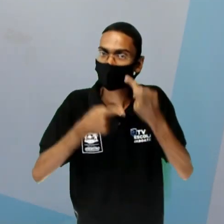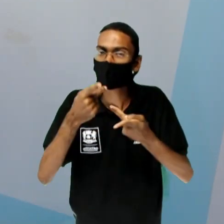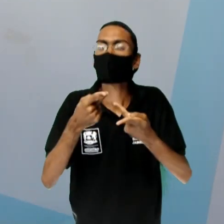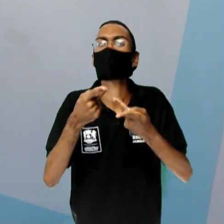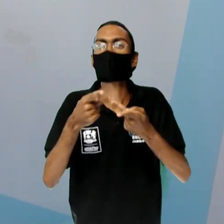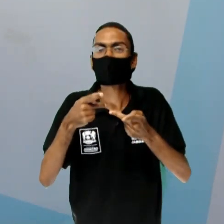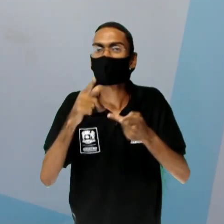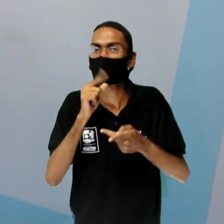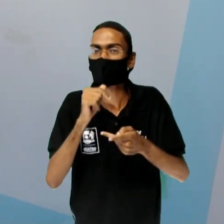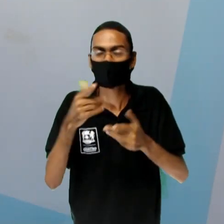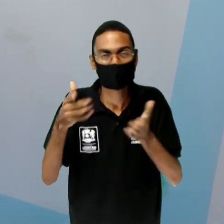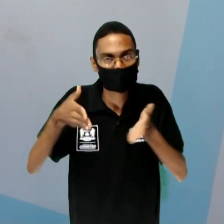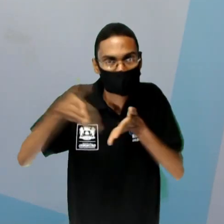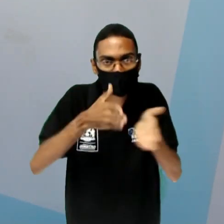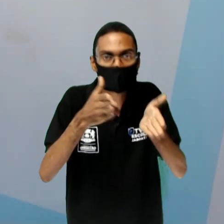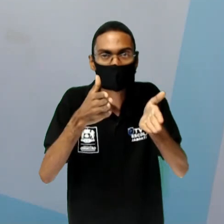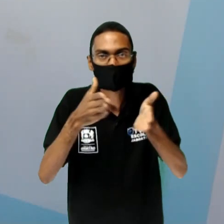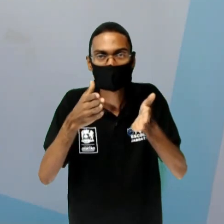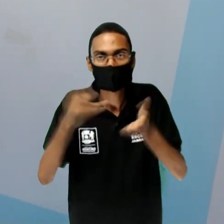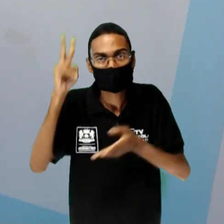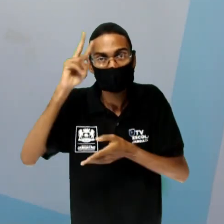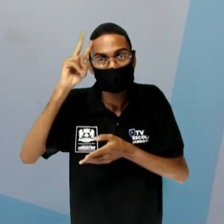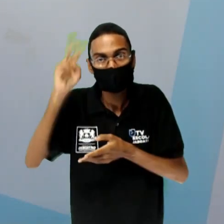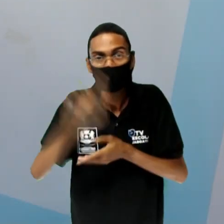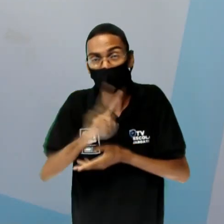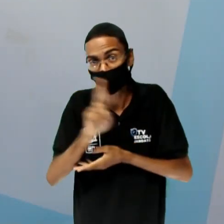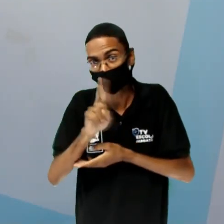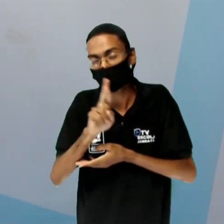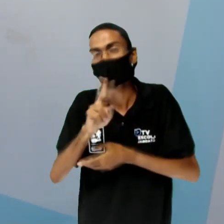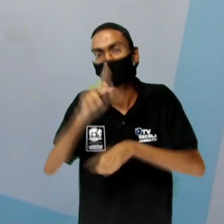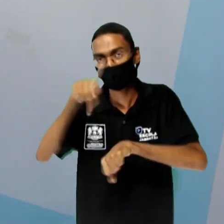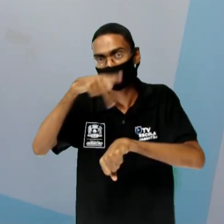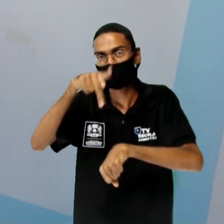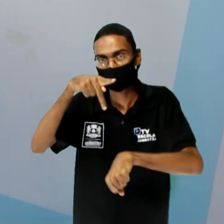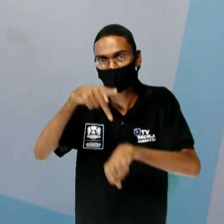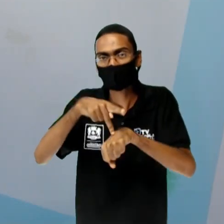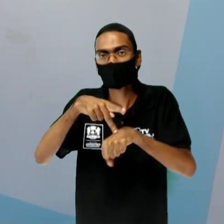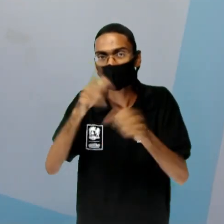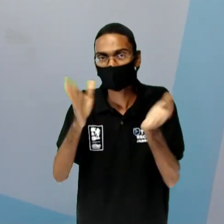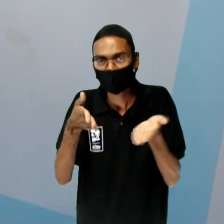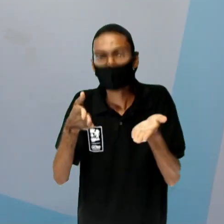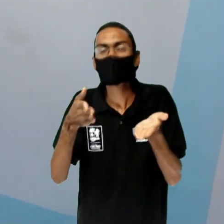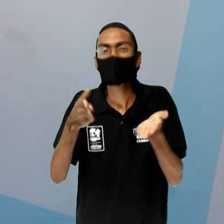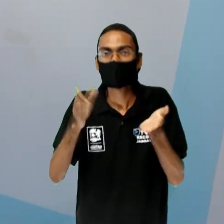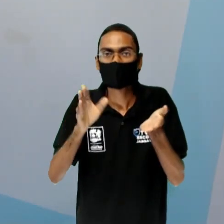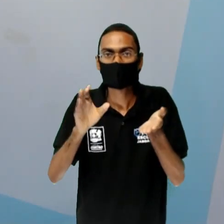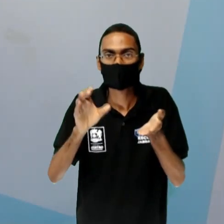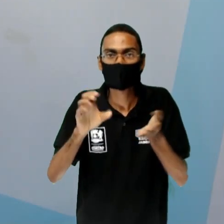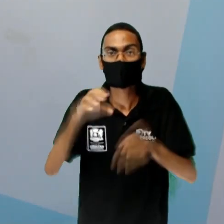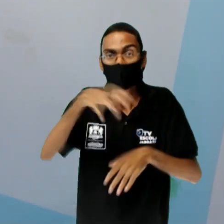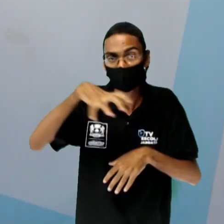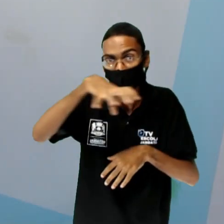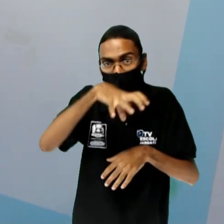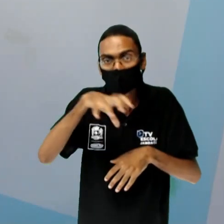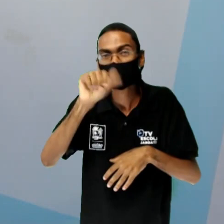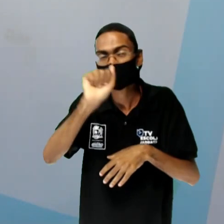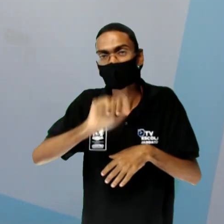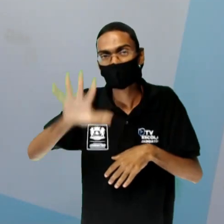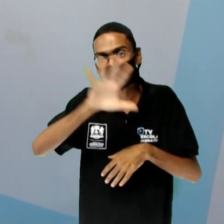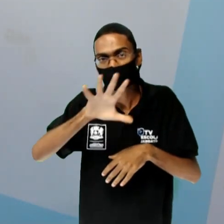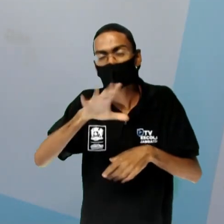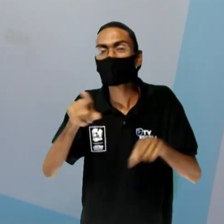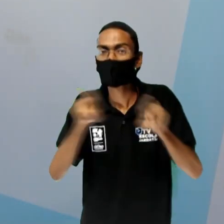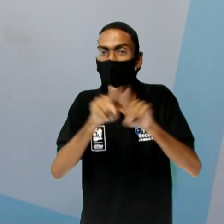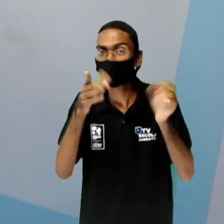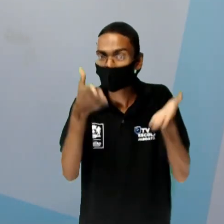só relembrando que a Rússia, né, ela tem uma parte no continente asiático e tem uma parte no continente